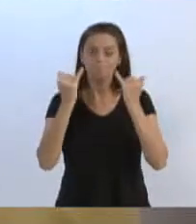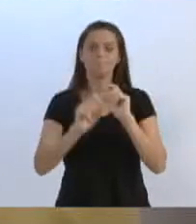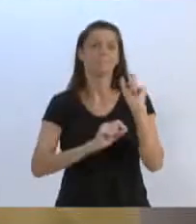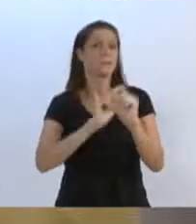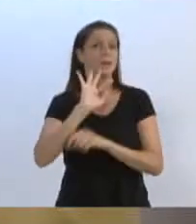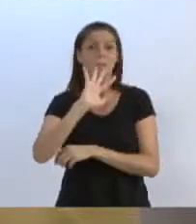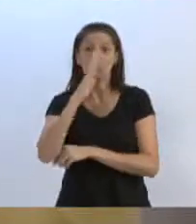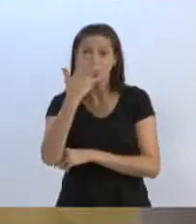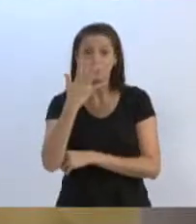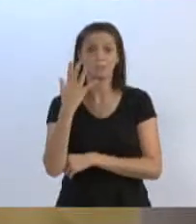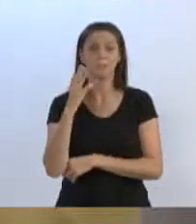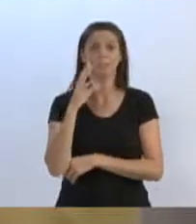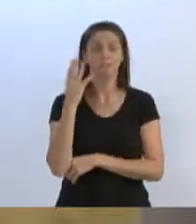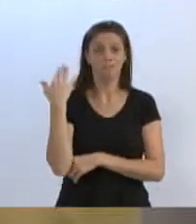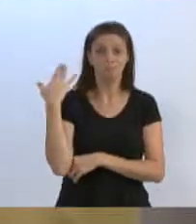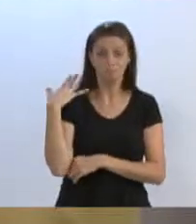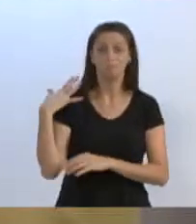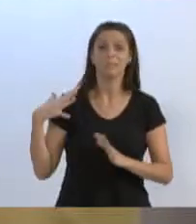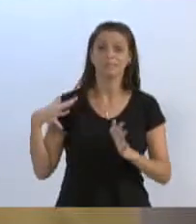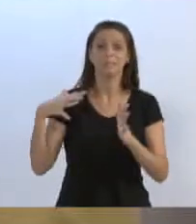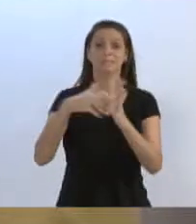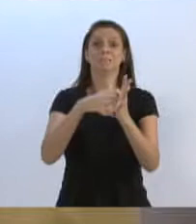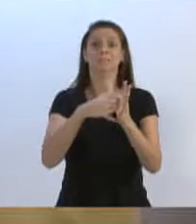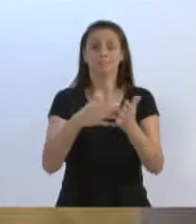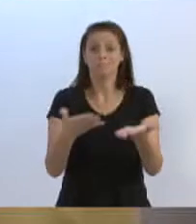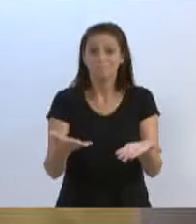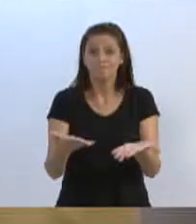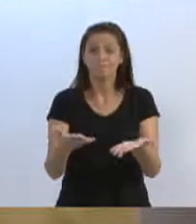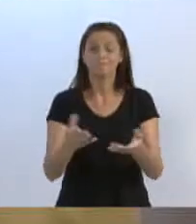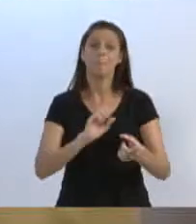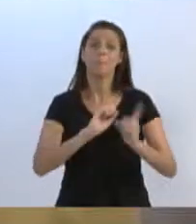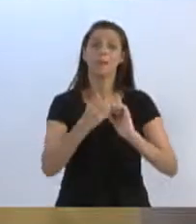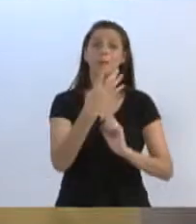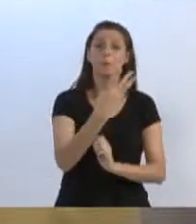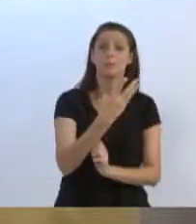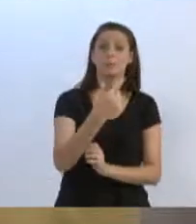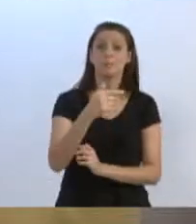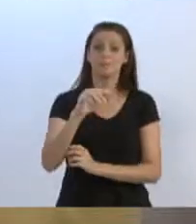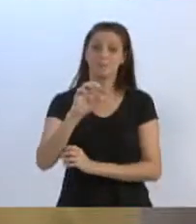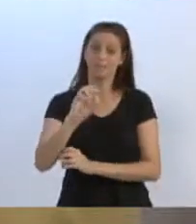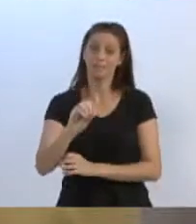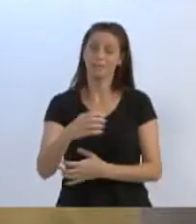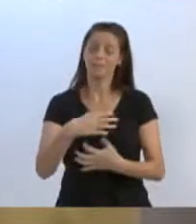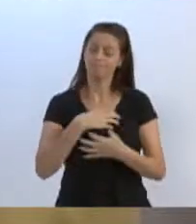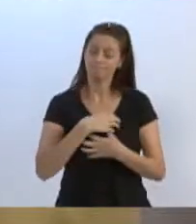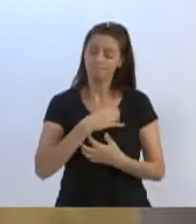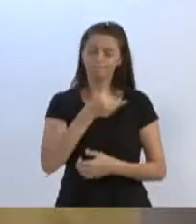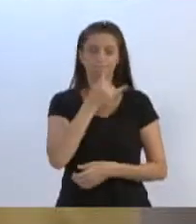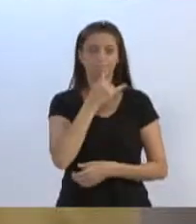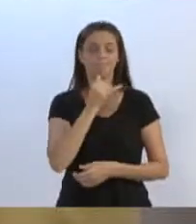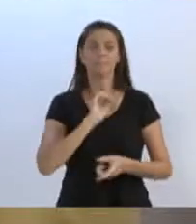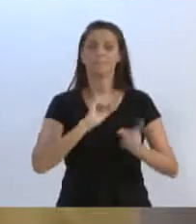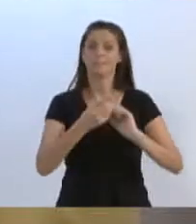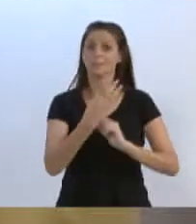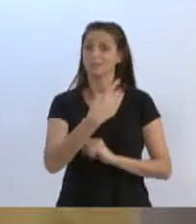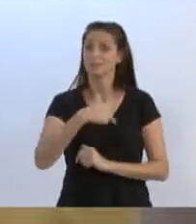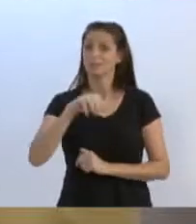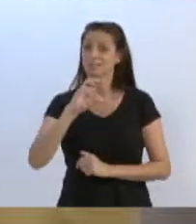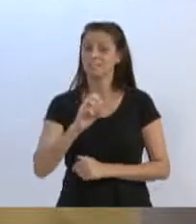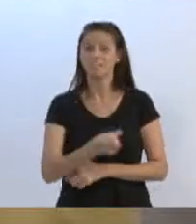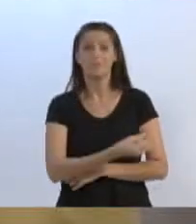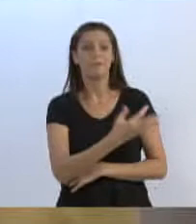tragédia que aconteceu aqui na nossa 4 setenta que infelizmente 470 vitimando